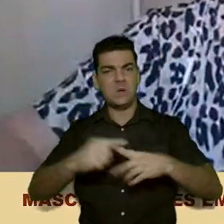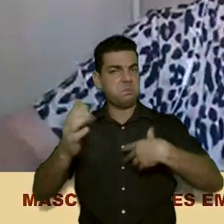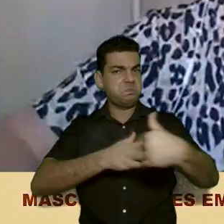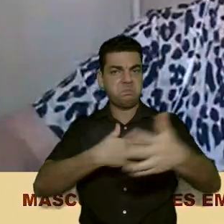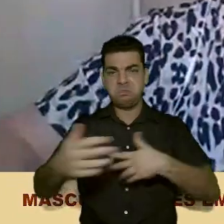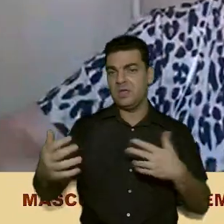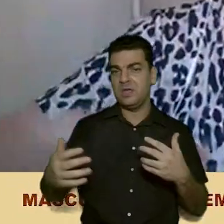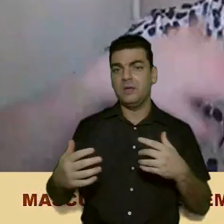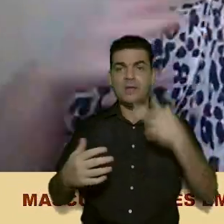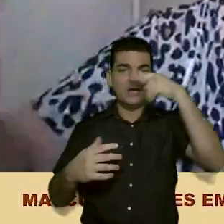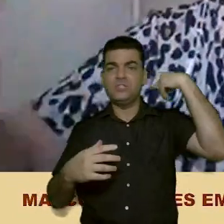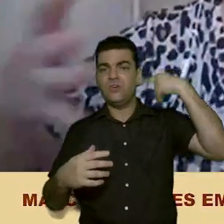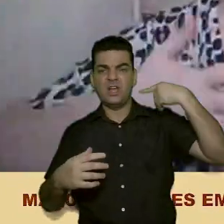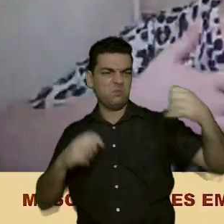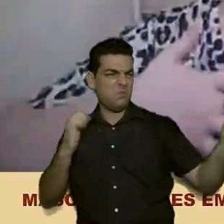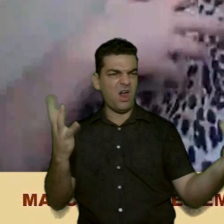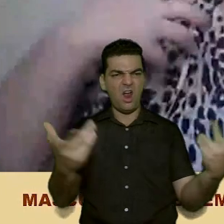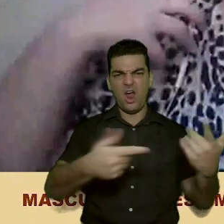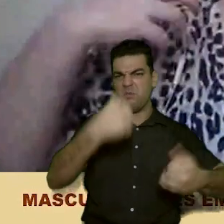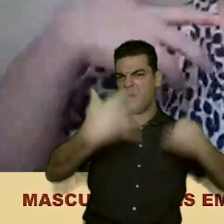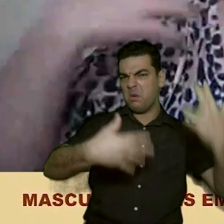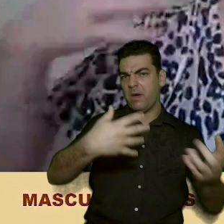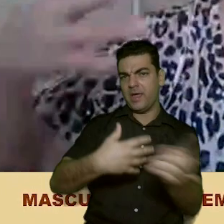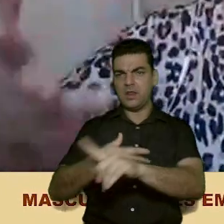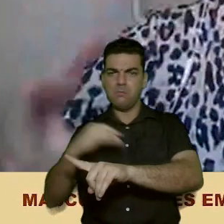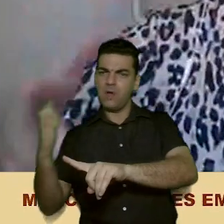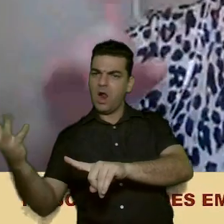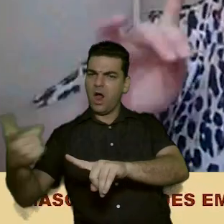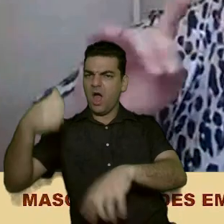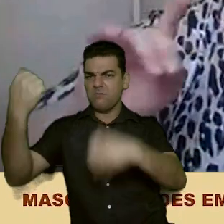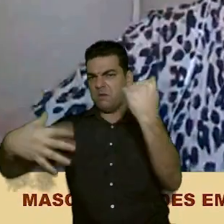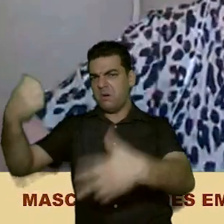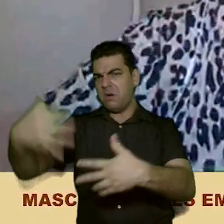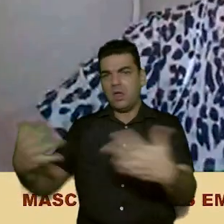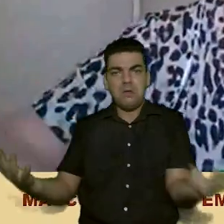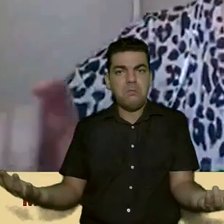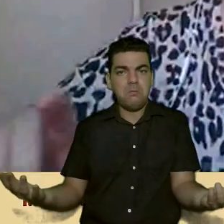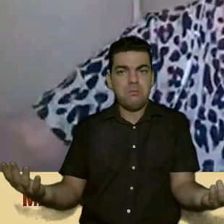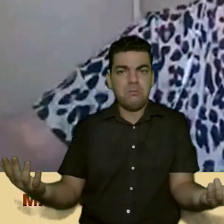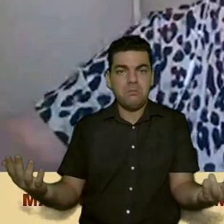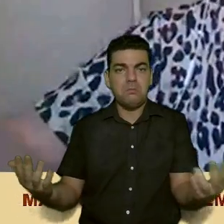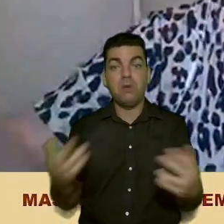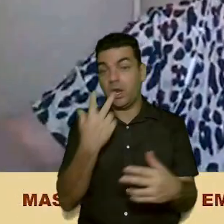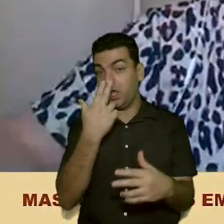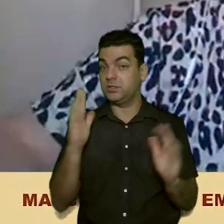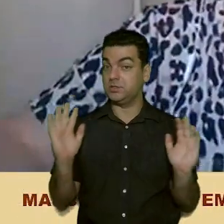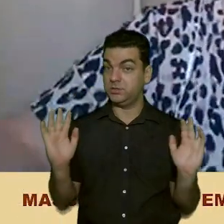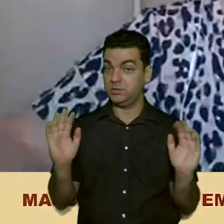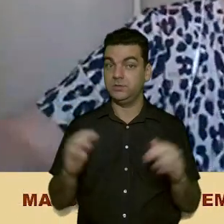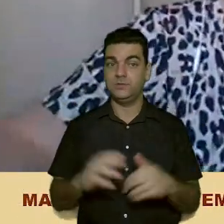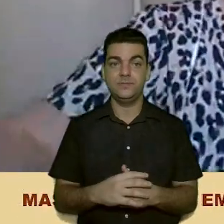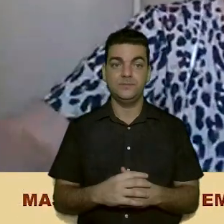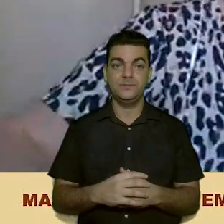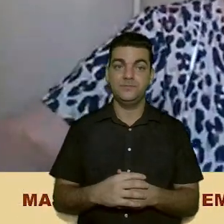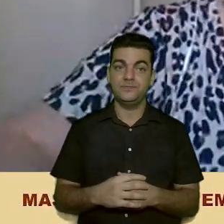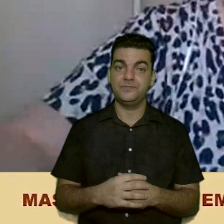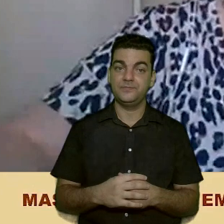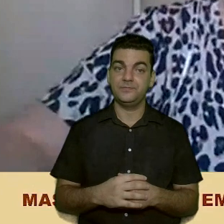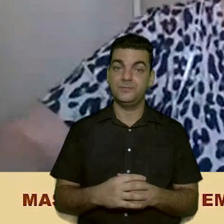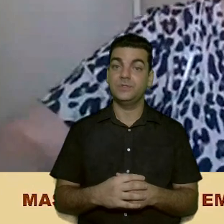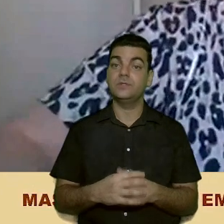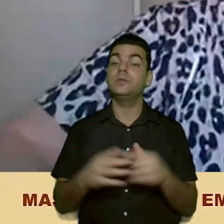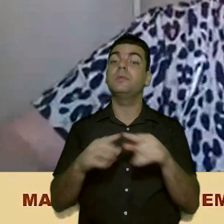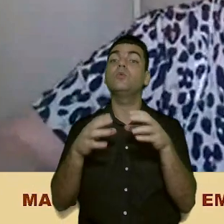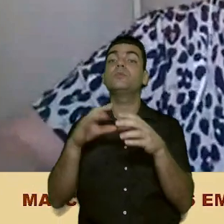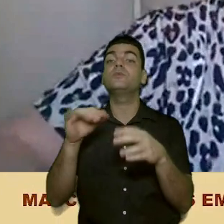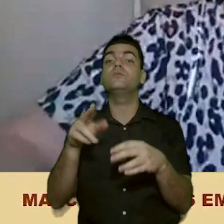carga pejorativa, tá? Teatro, jogo, tem vários estudos sobre isso, inclusive da professora Ana Lúcia Pastore, da